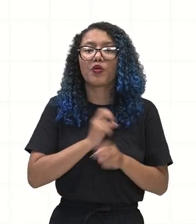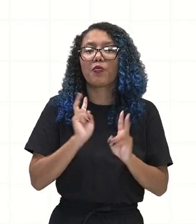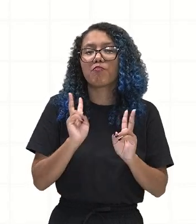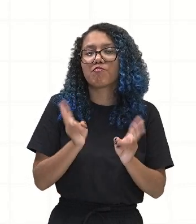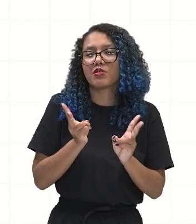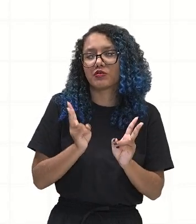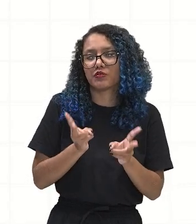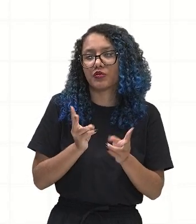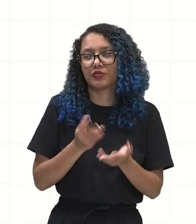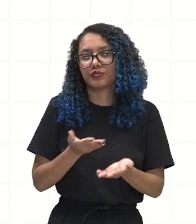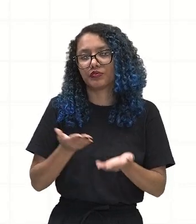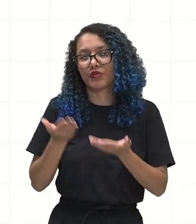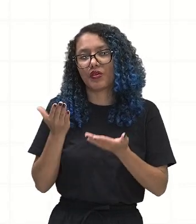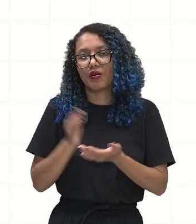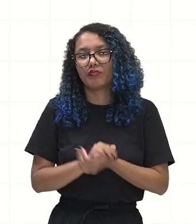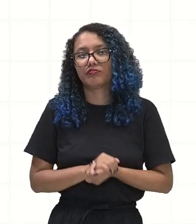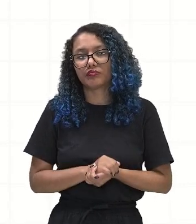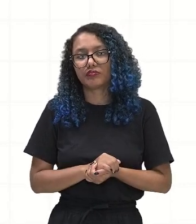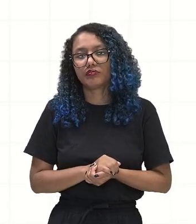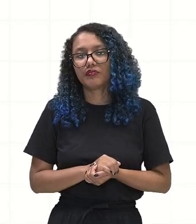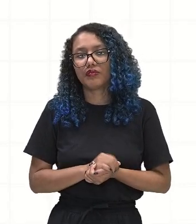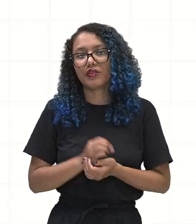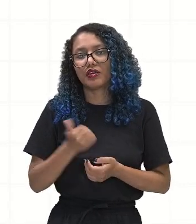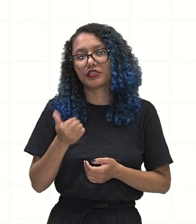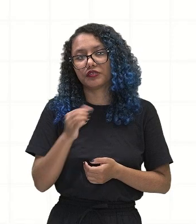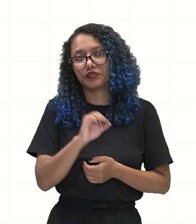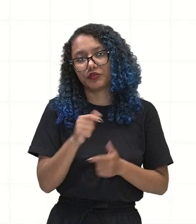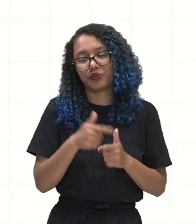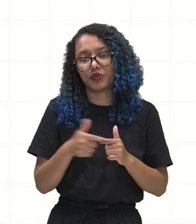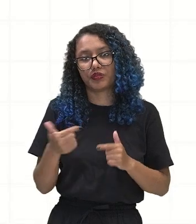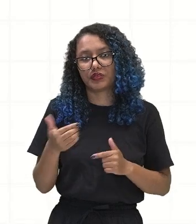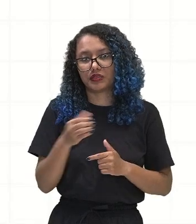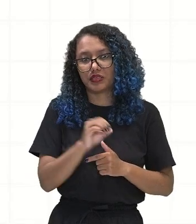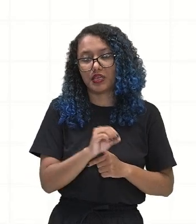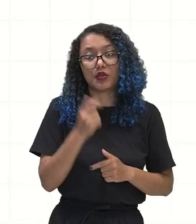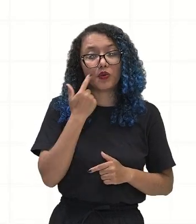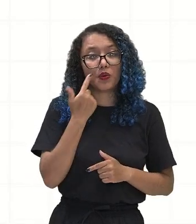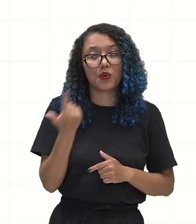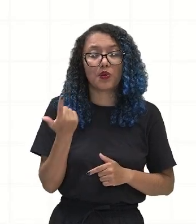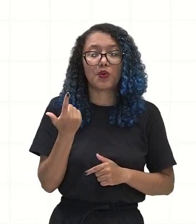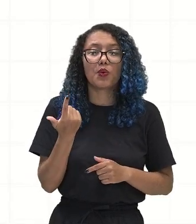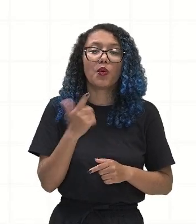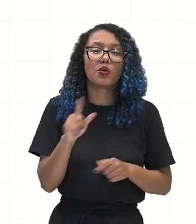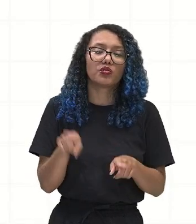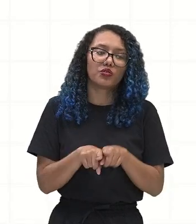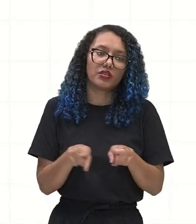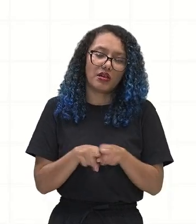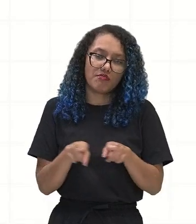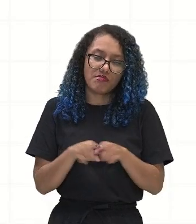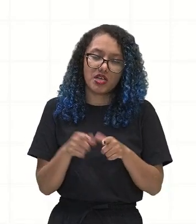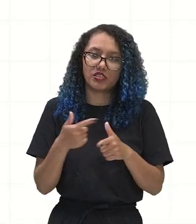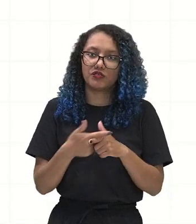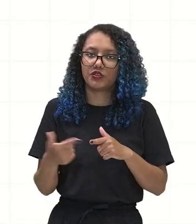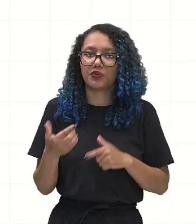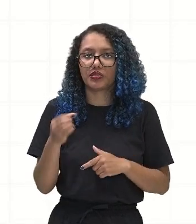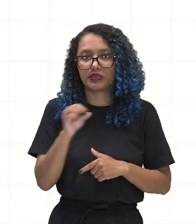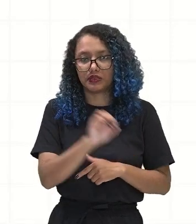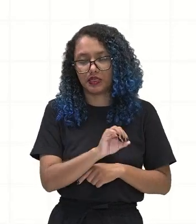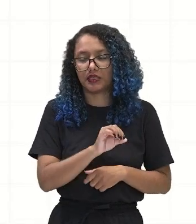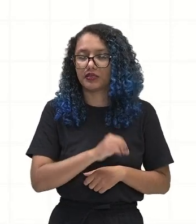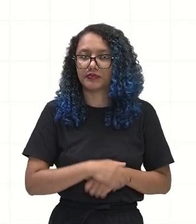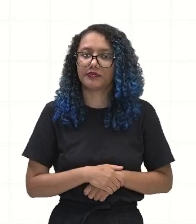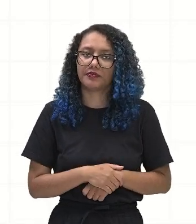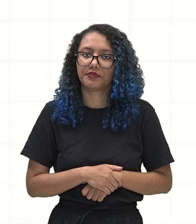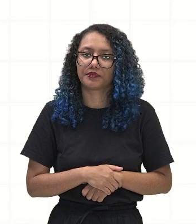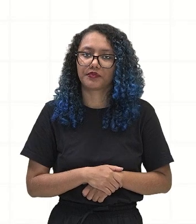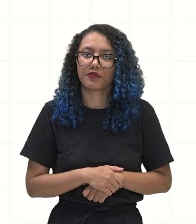100, então vai ficar 1 aqui embaixo. E vou dividir por 100 aqui. Quando eu divido por 100, né?